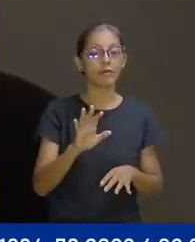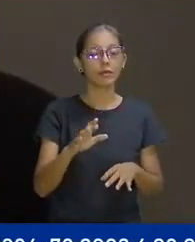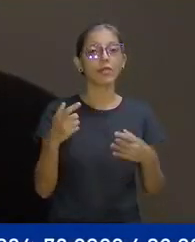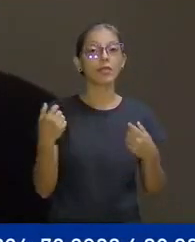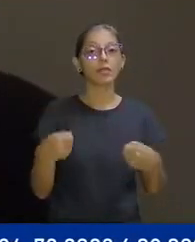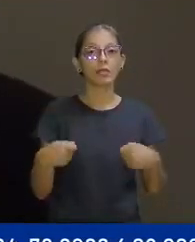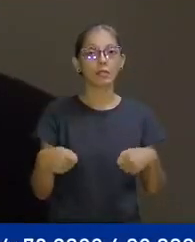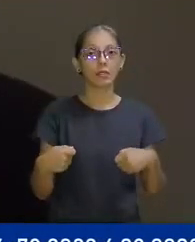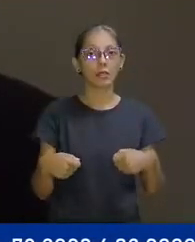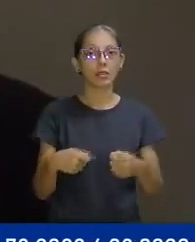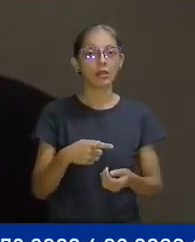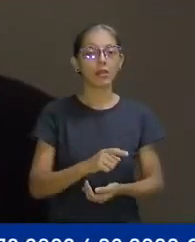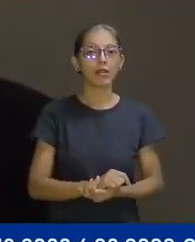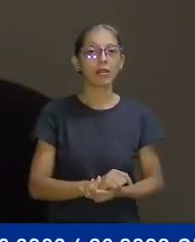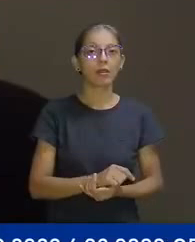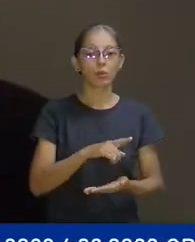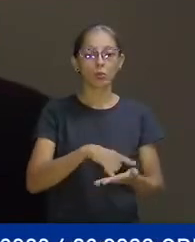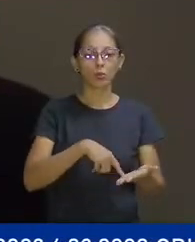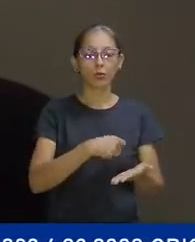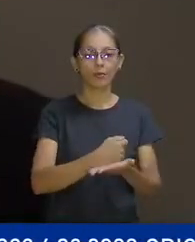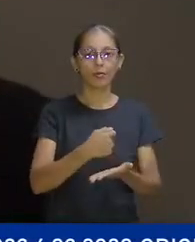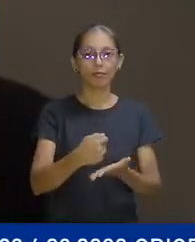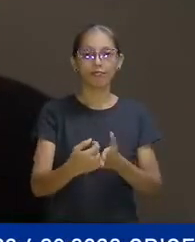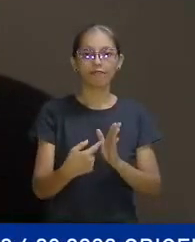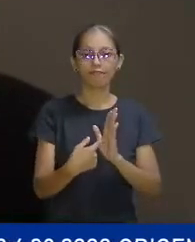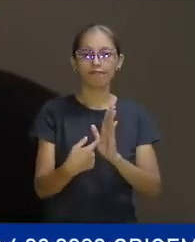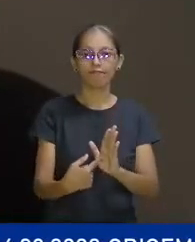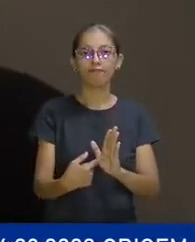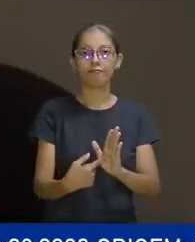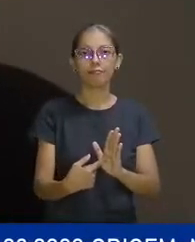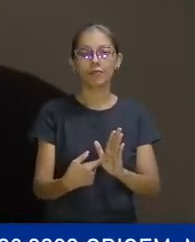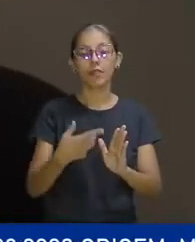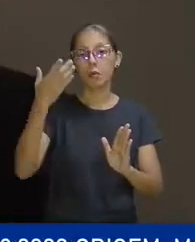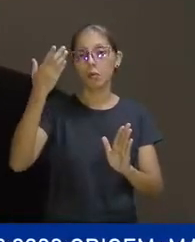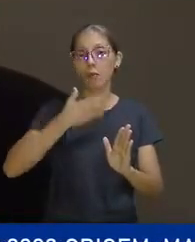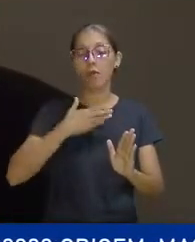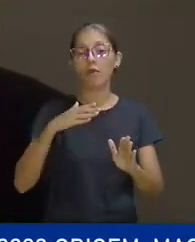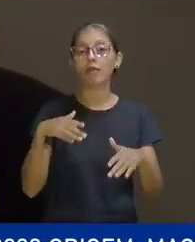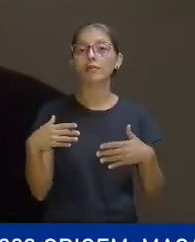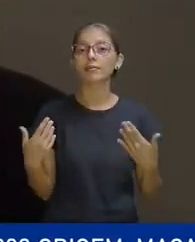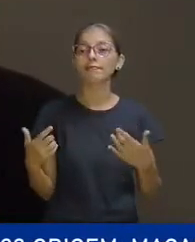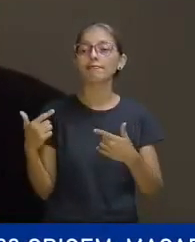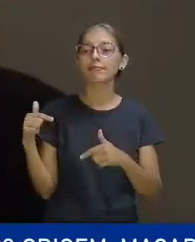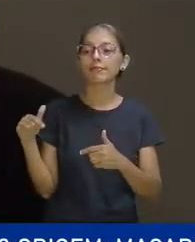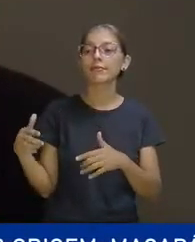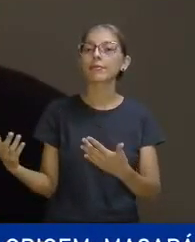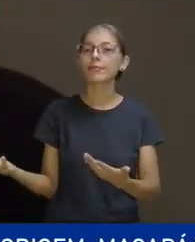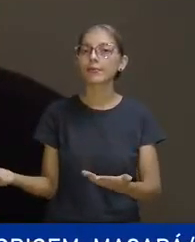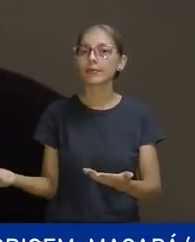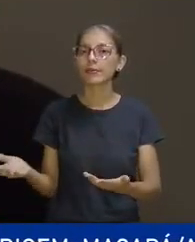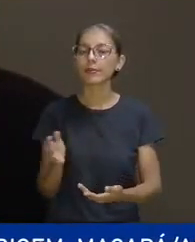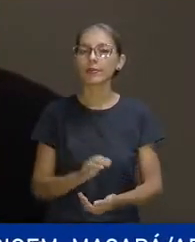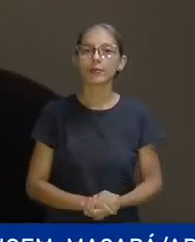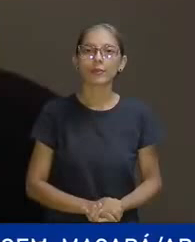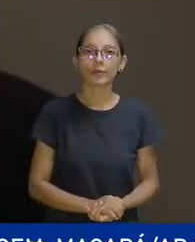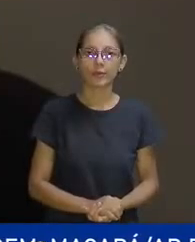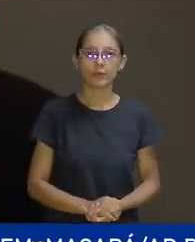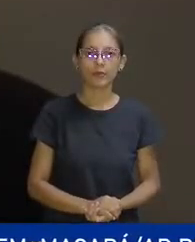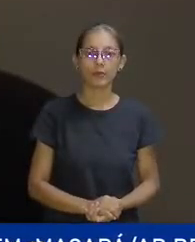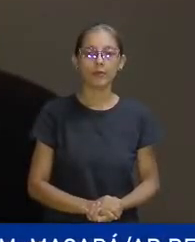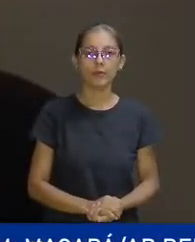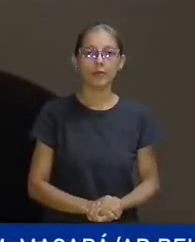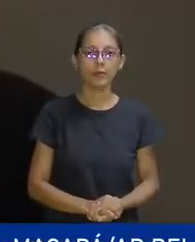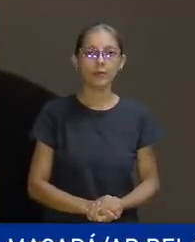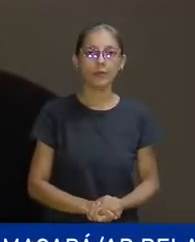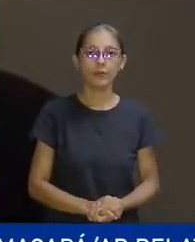comprobatória adicional para verificar a efetiva prestação dos serviços. A decisão do presidente desse colegiado negou